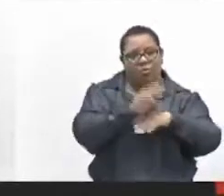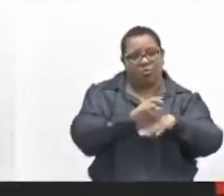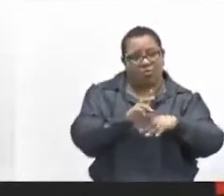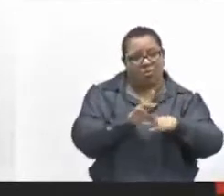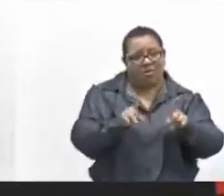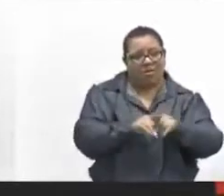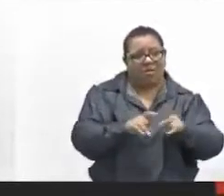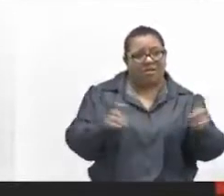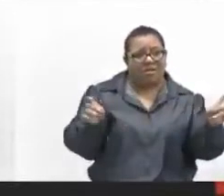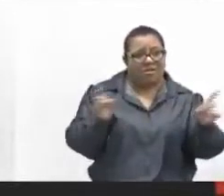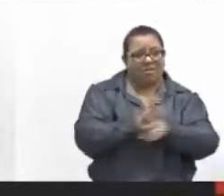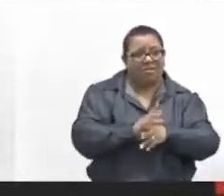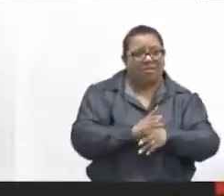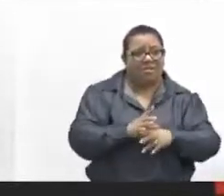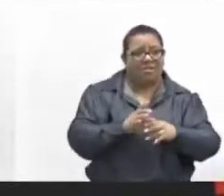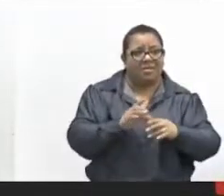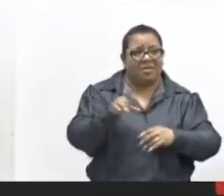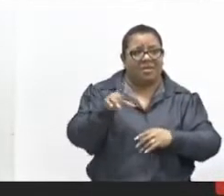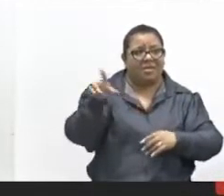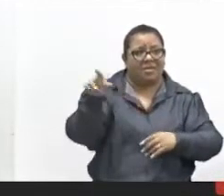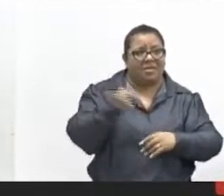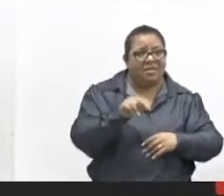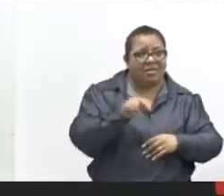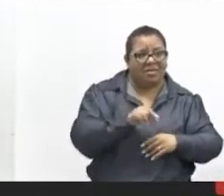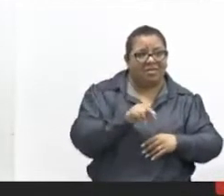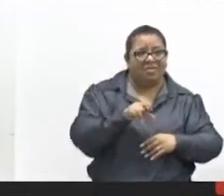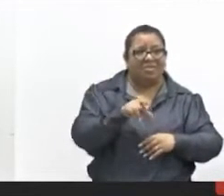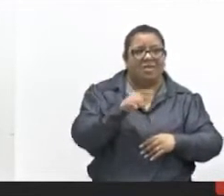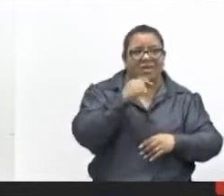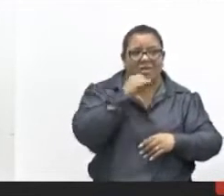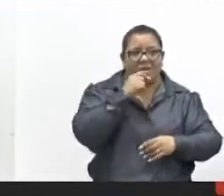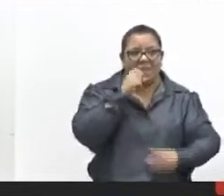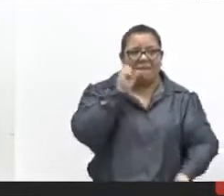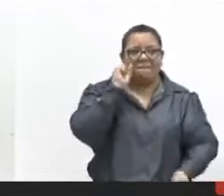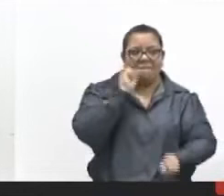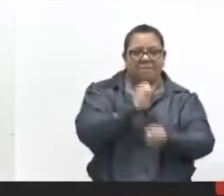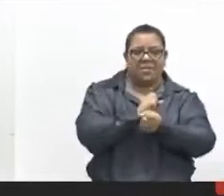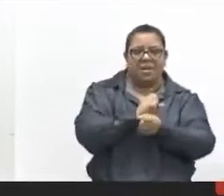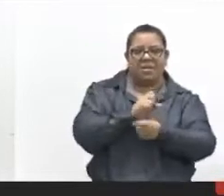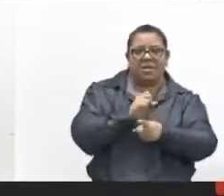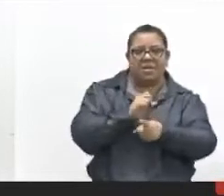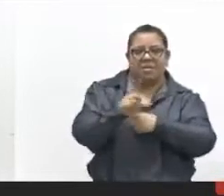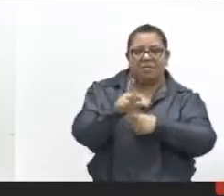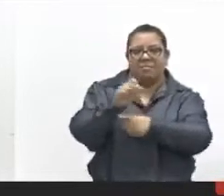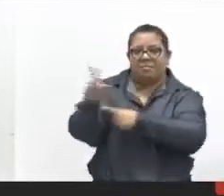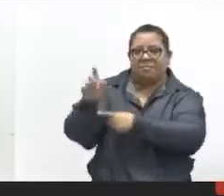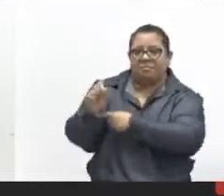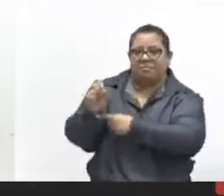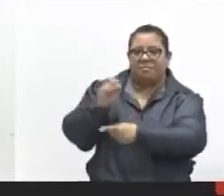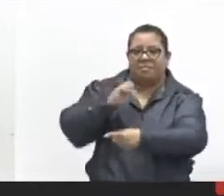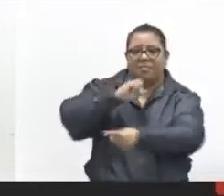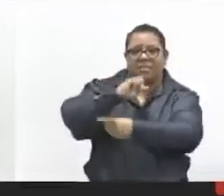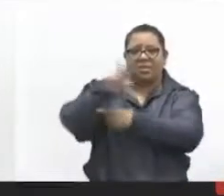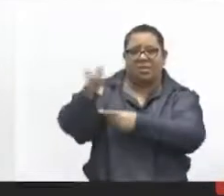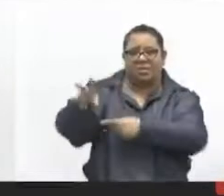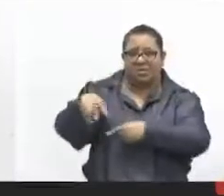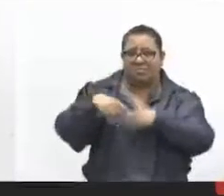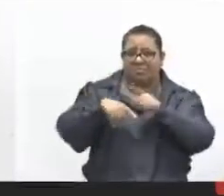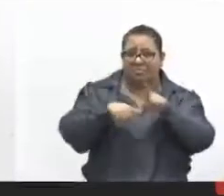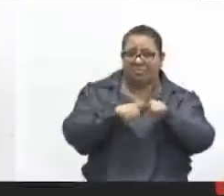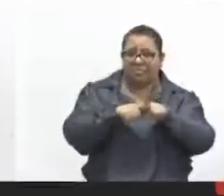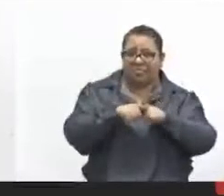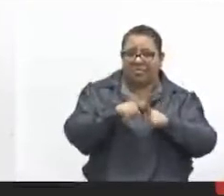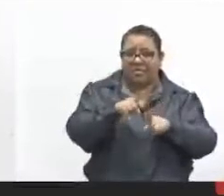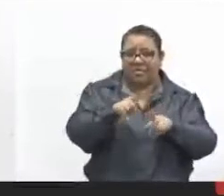educação superior, reduzir as taxas de retenção e evasão, contribuir para a promoção de inclusão social